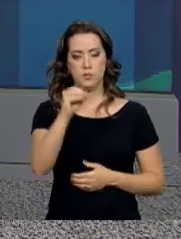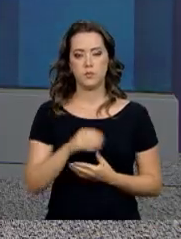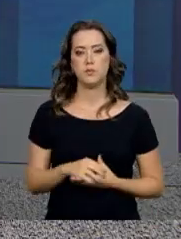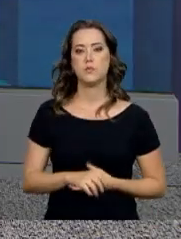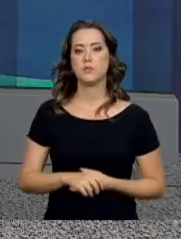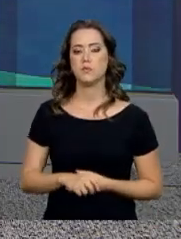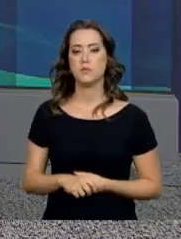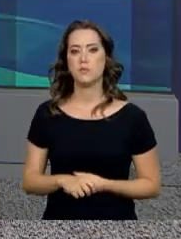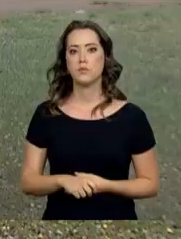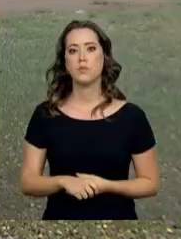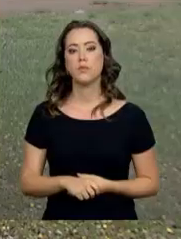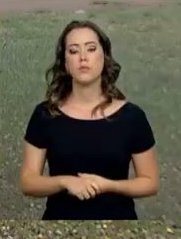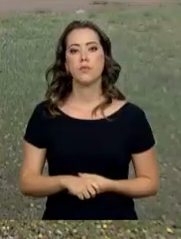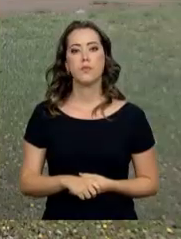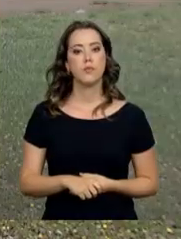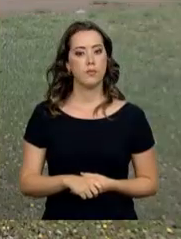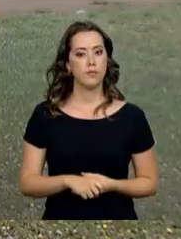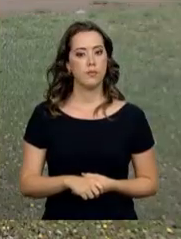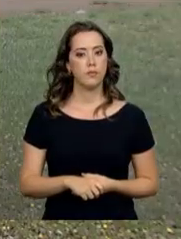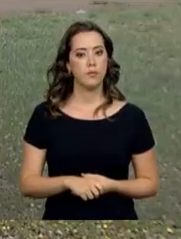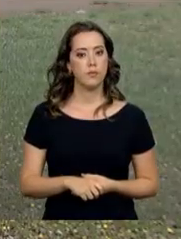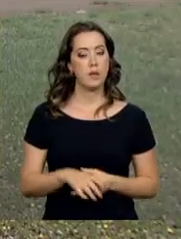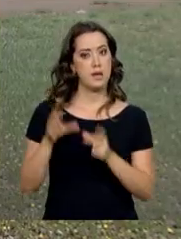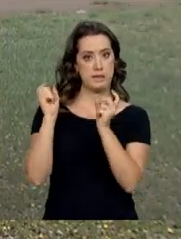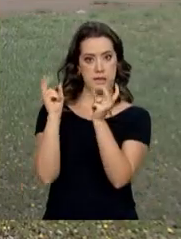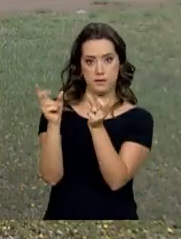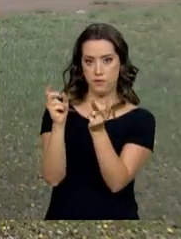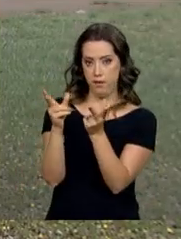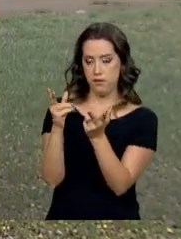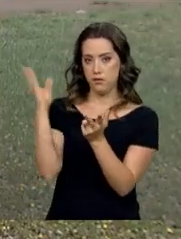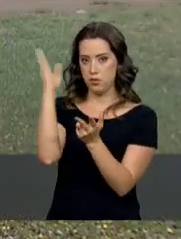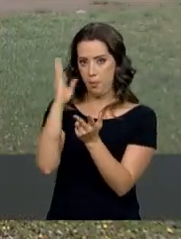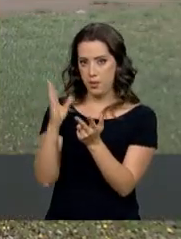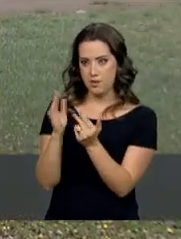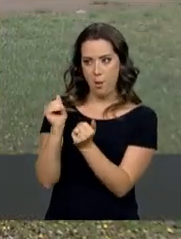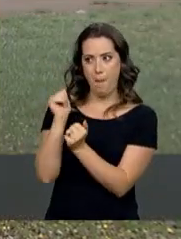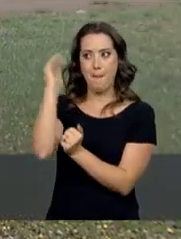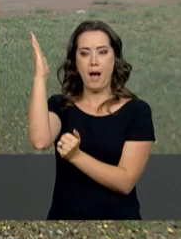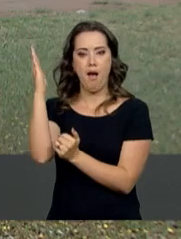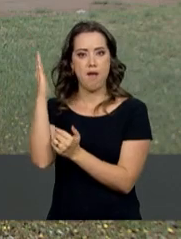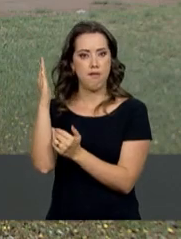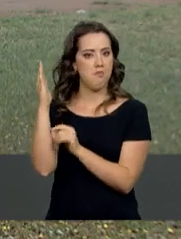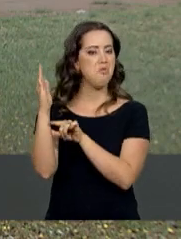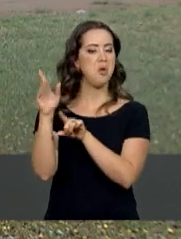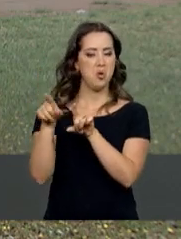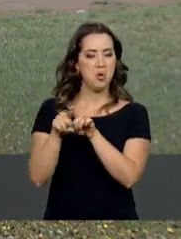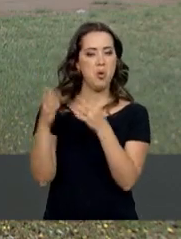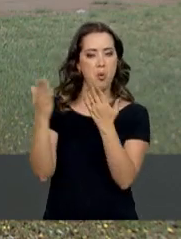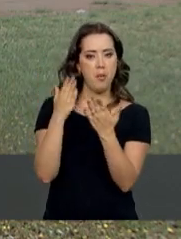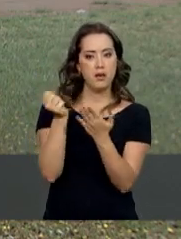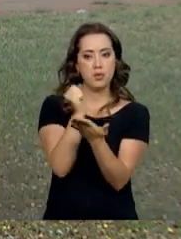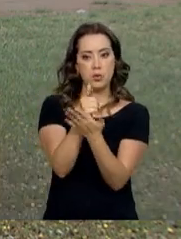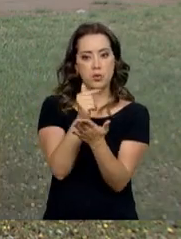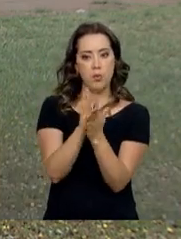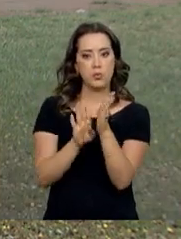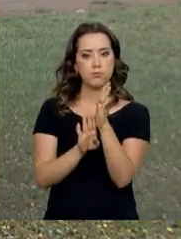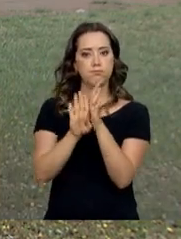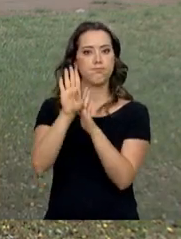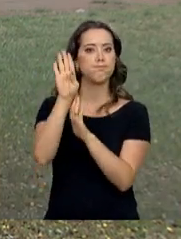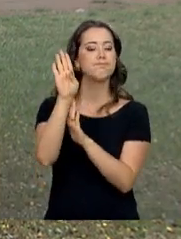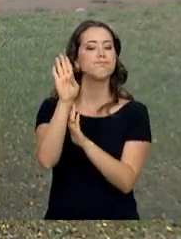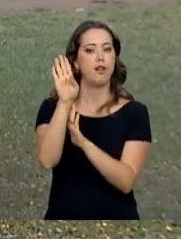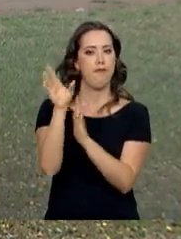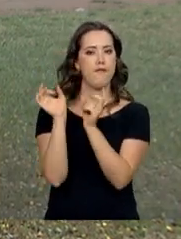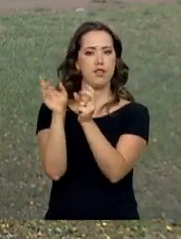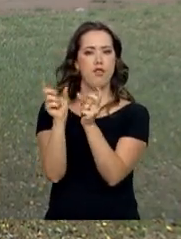neto as exportações brasileiras superaram as compras em outros países no mês de setembro em cerca de